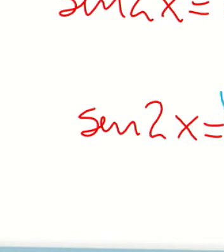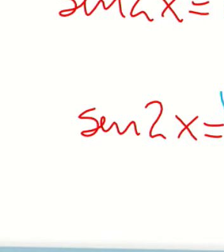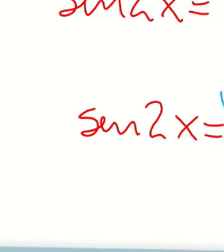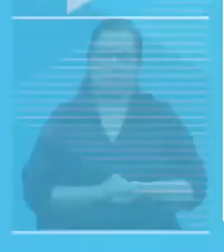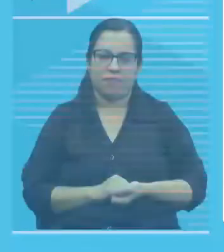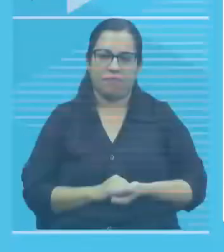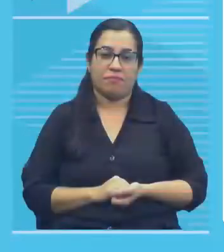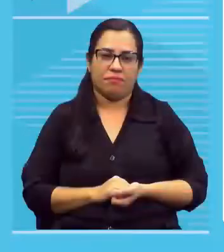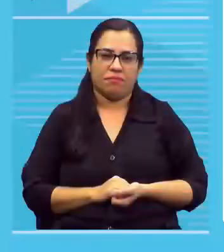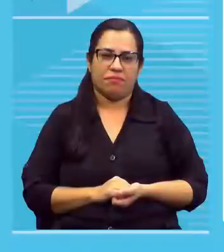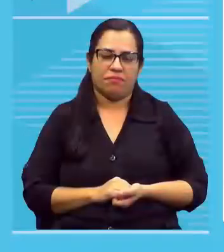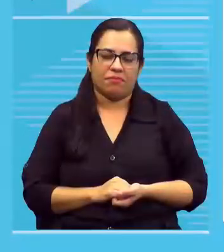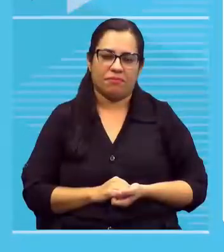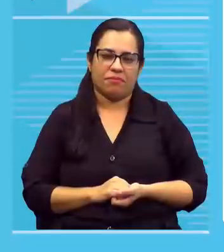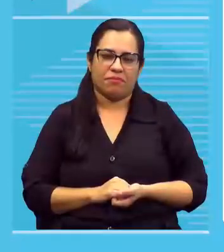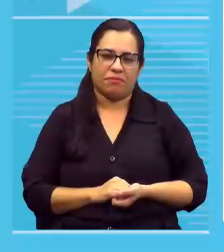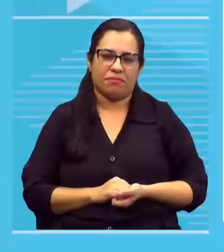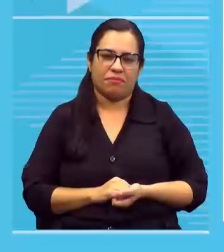e